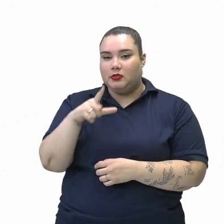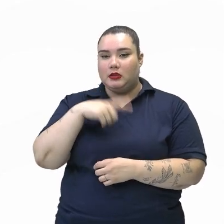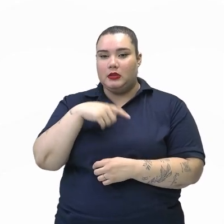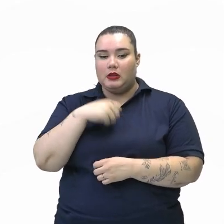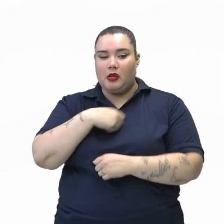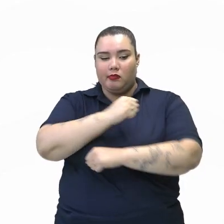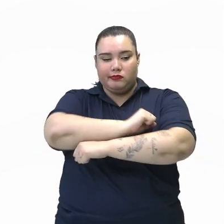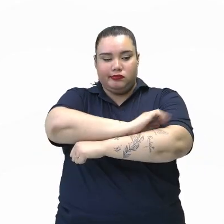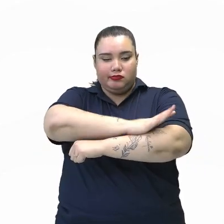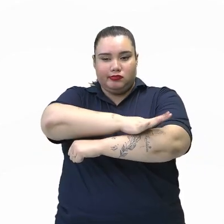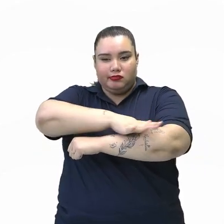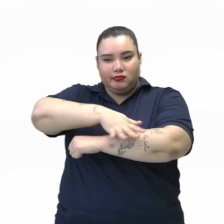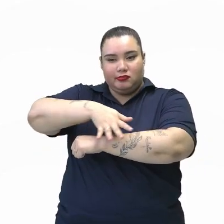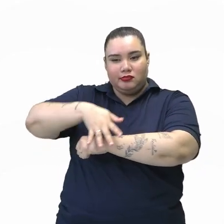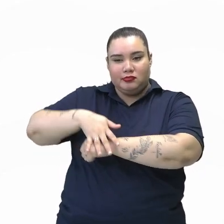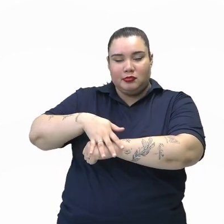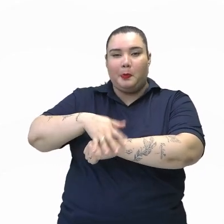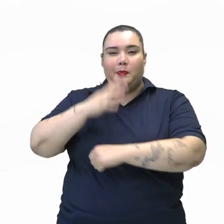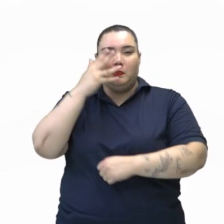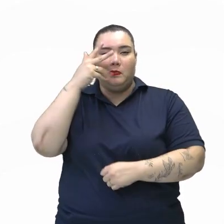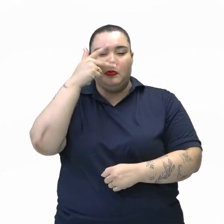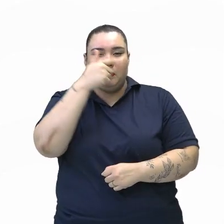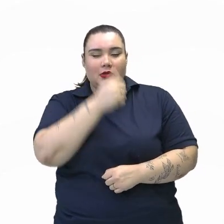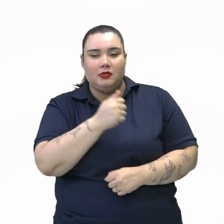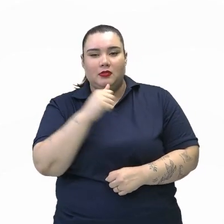bem exuberantes, né, presente aí nos